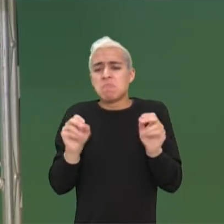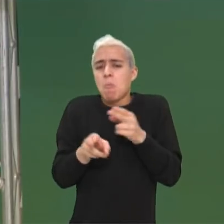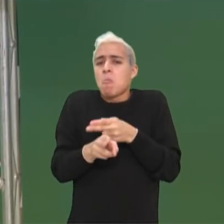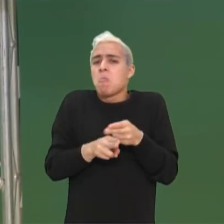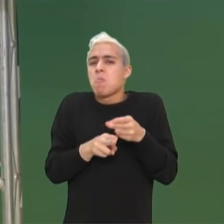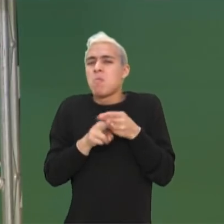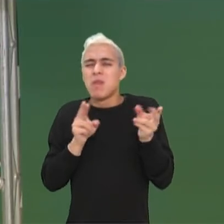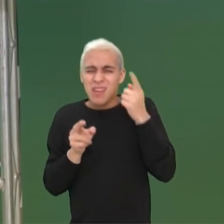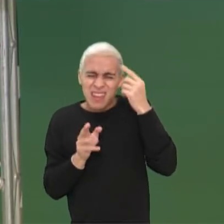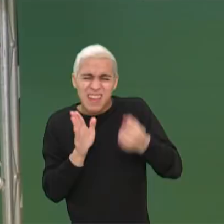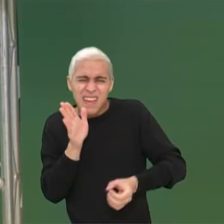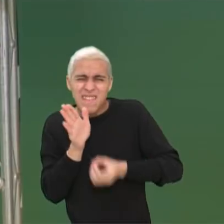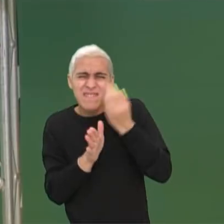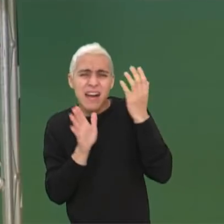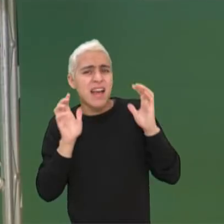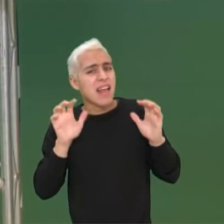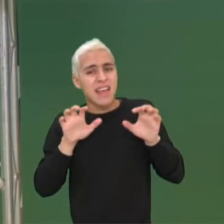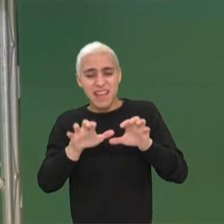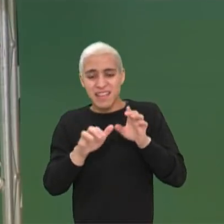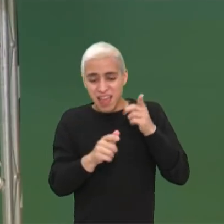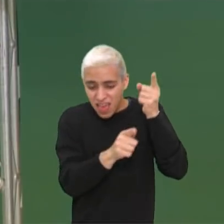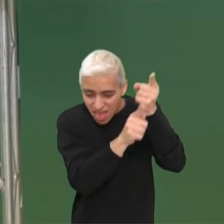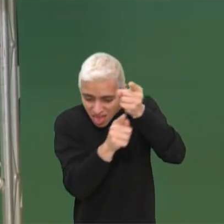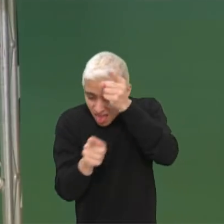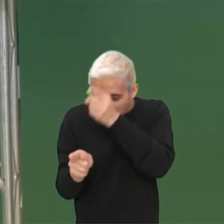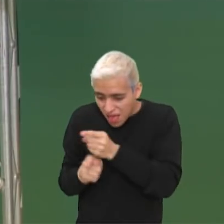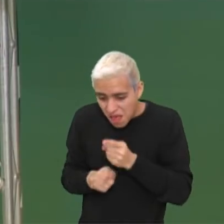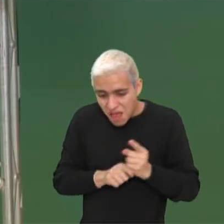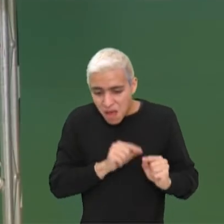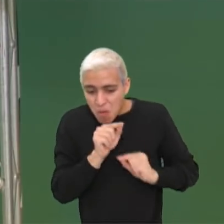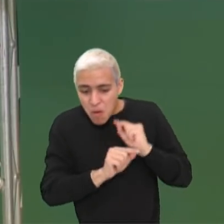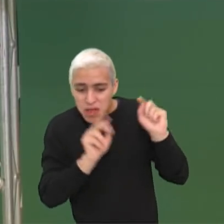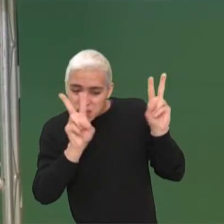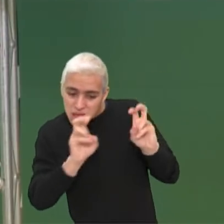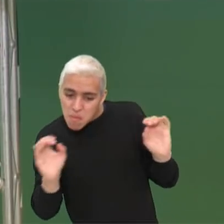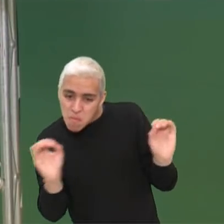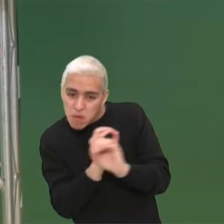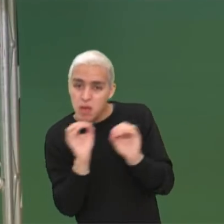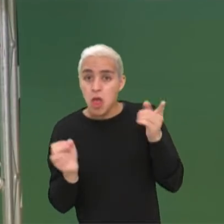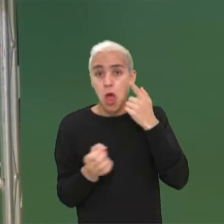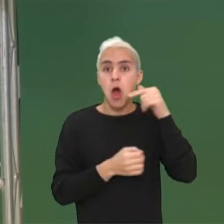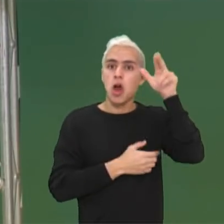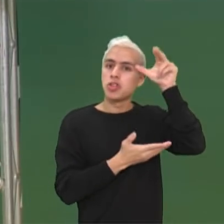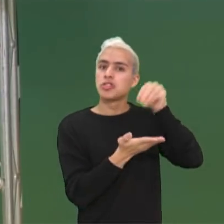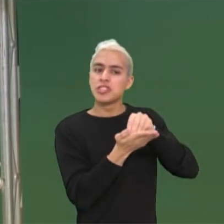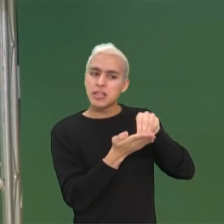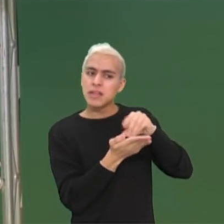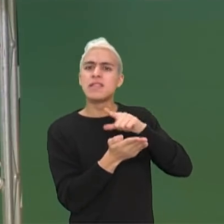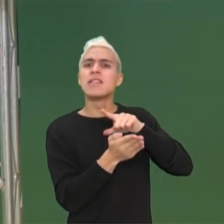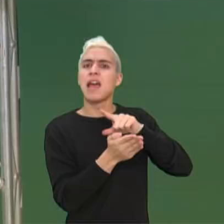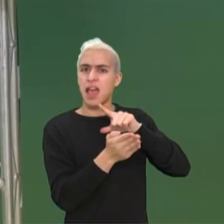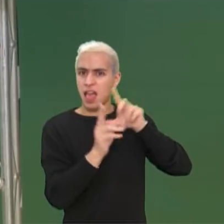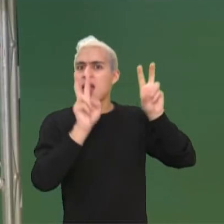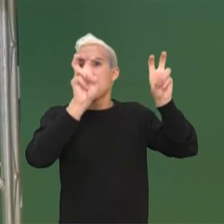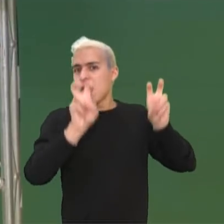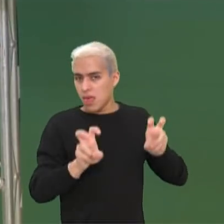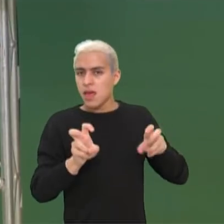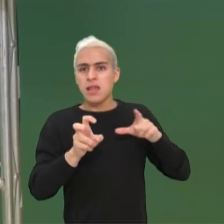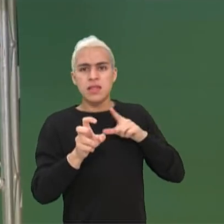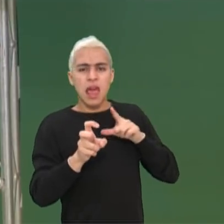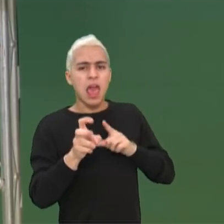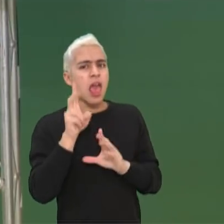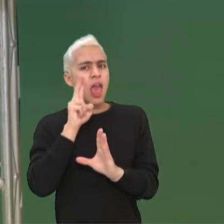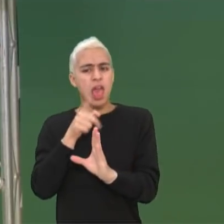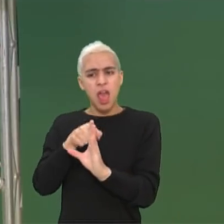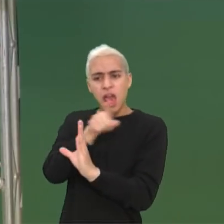aí você vai encontrar um jogo que não tenha tema. O xadrez já tem um tema, né? Então tem toda uma história, toda